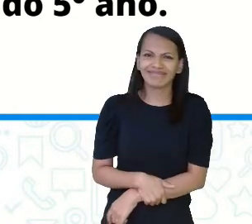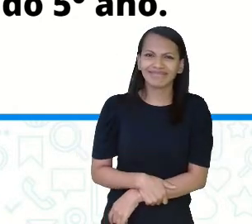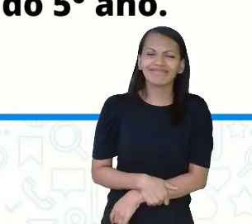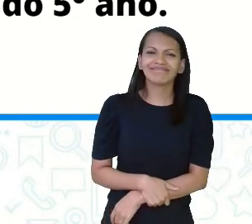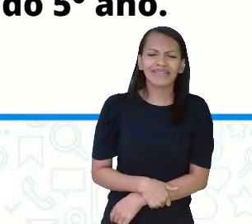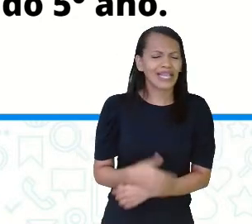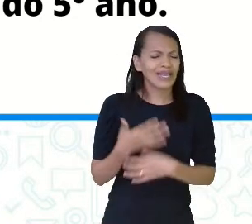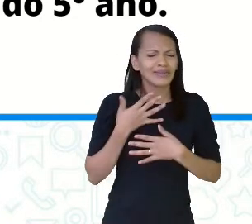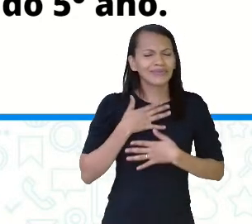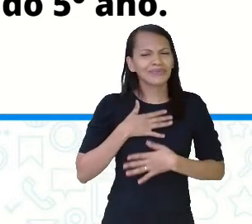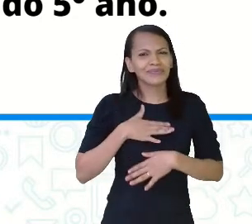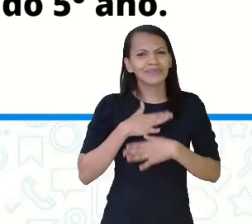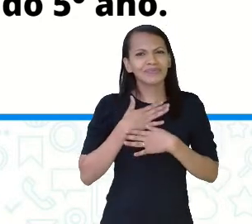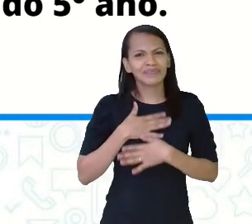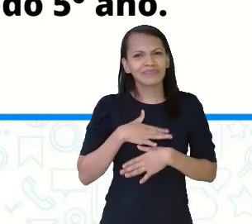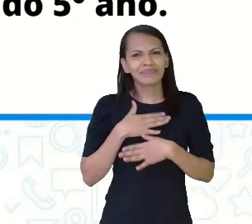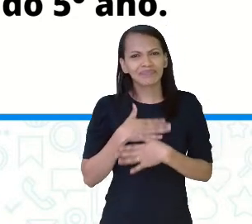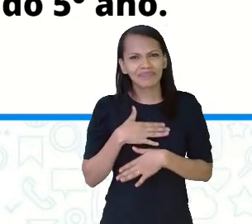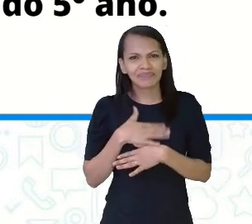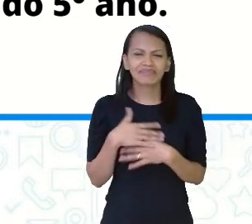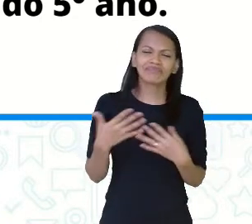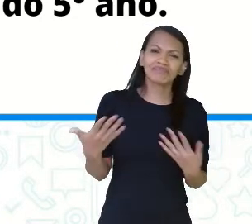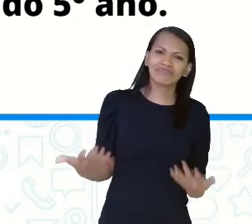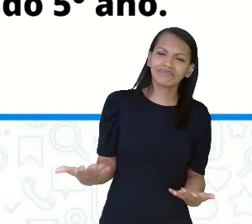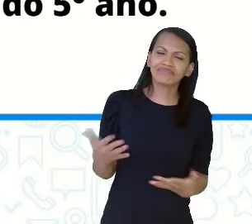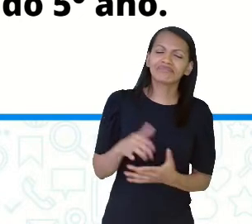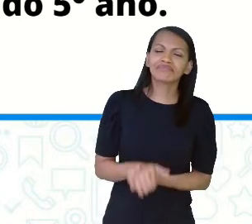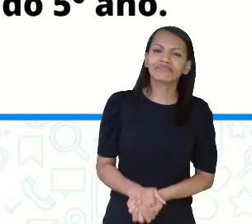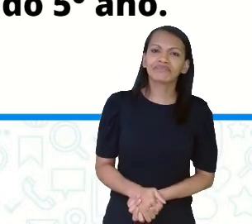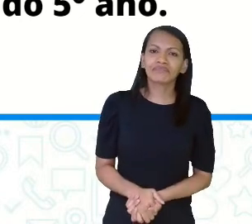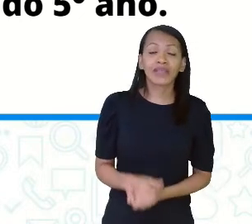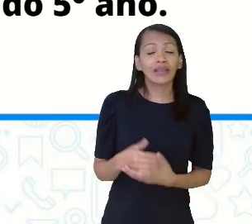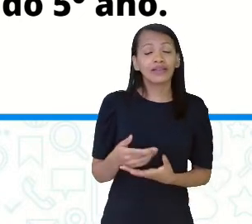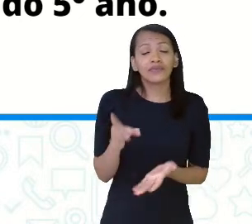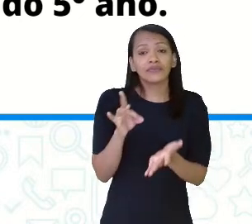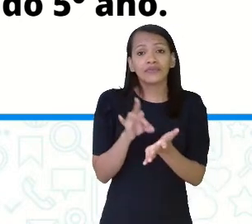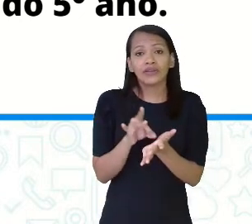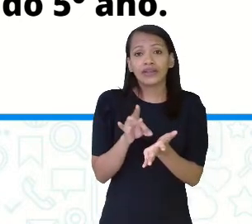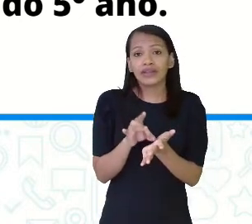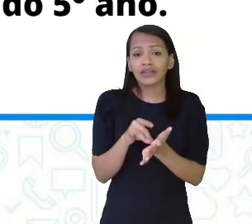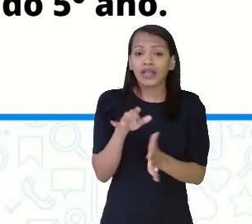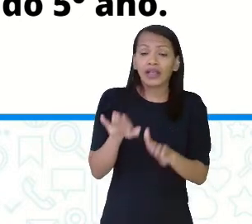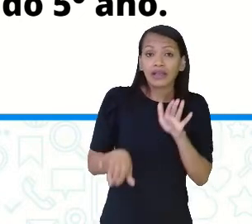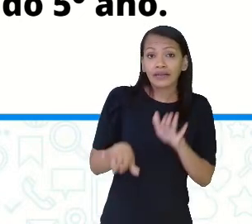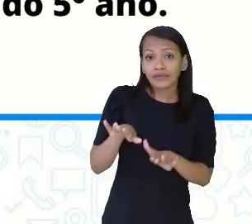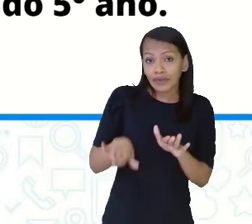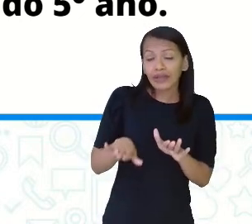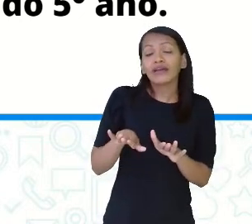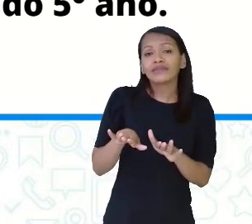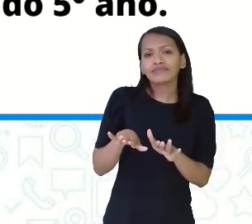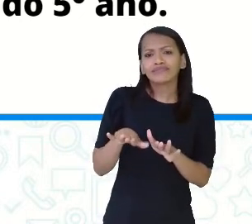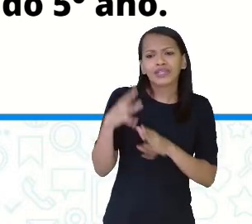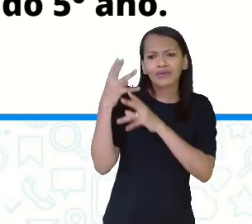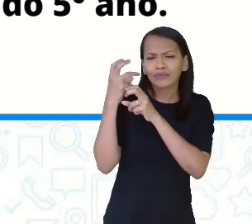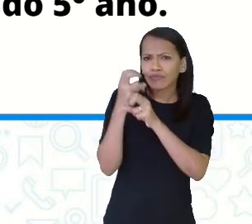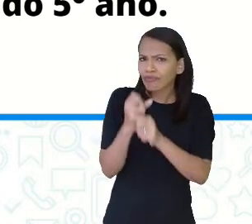Muito tranquilo de fazer esse tipo de operação. Na verdade, as operações matemáticas precisam